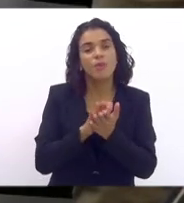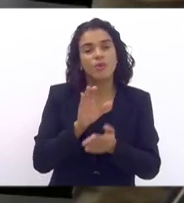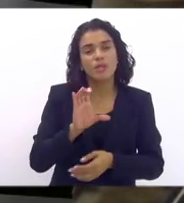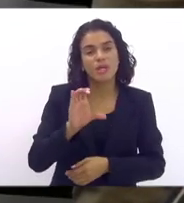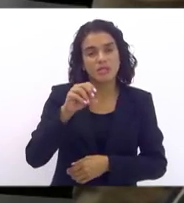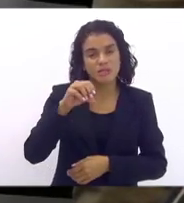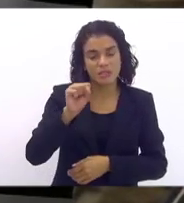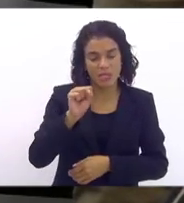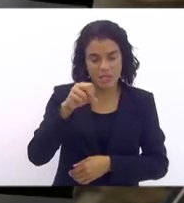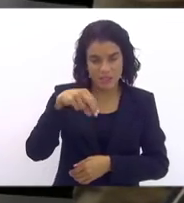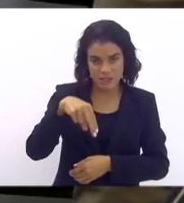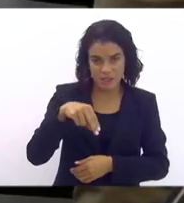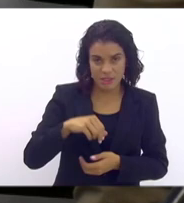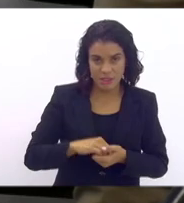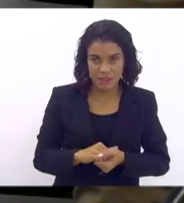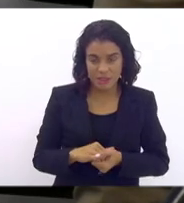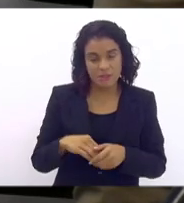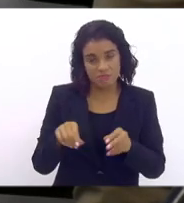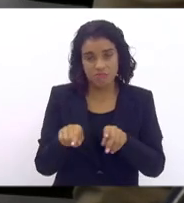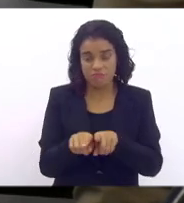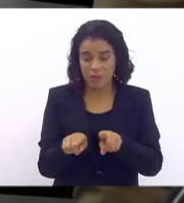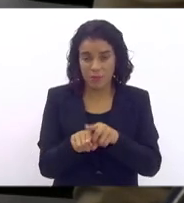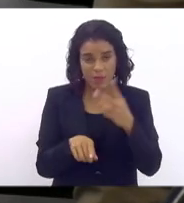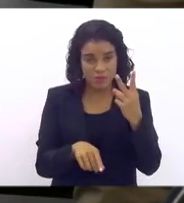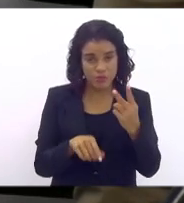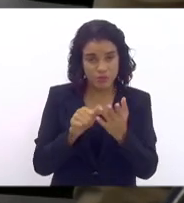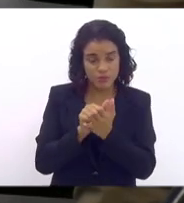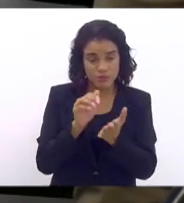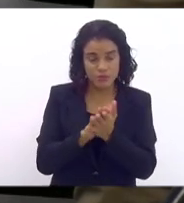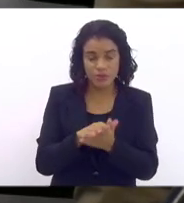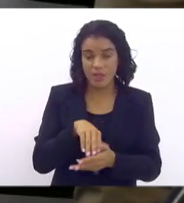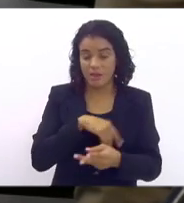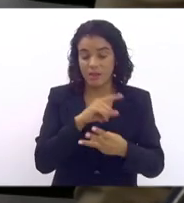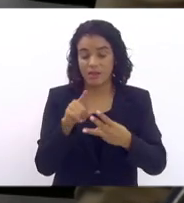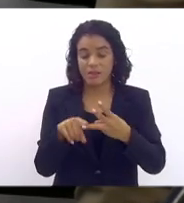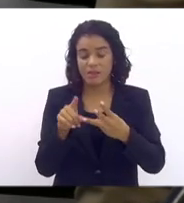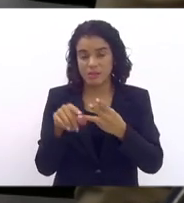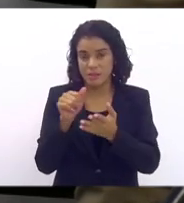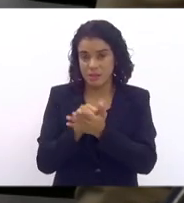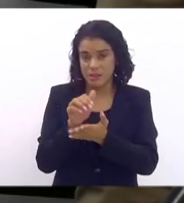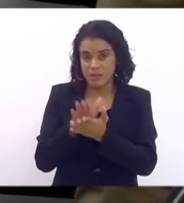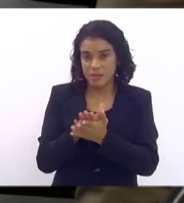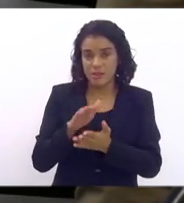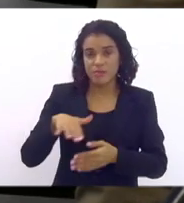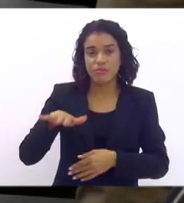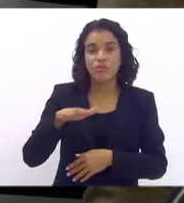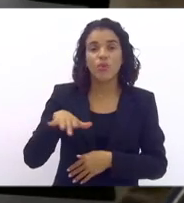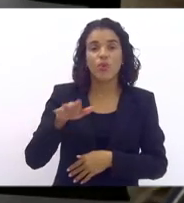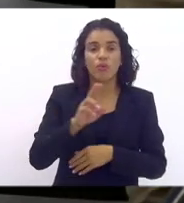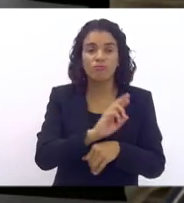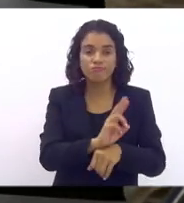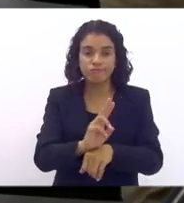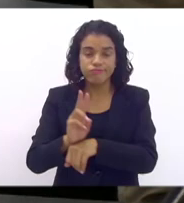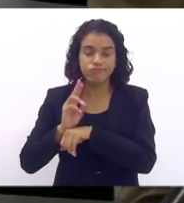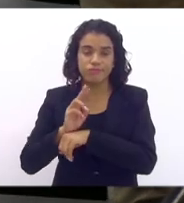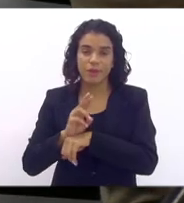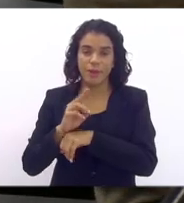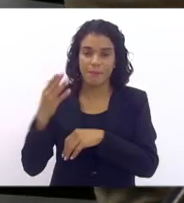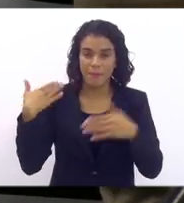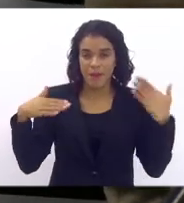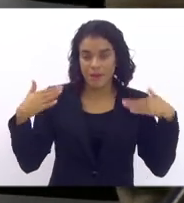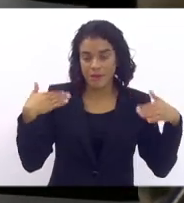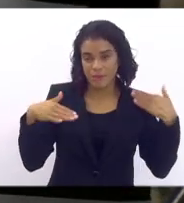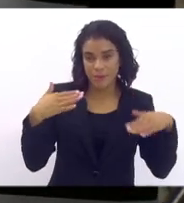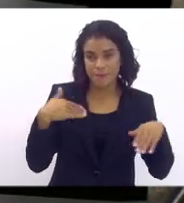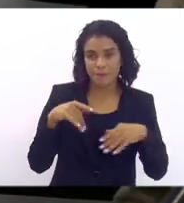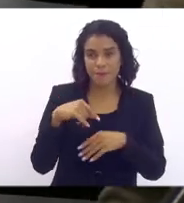duas multas tá mais uma terceira multa e aí vem a questão jurisdicional no agente marítimo com o nosso entendimento ainda